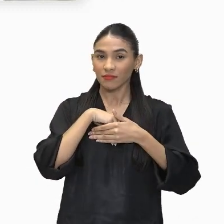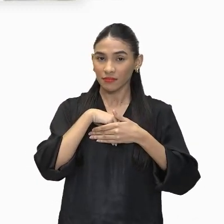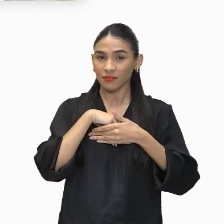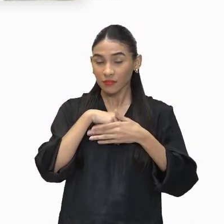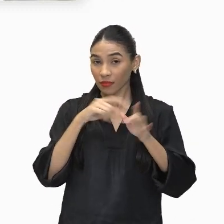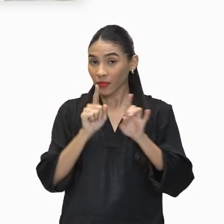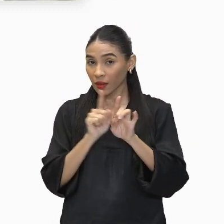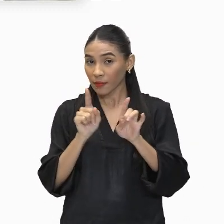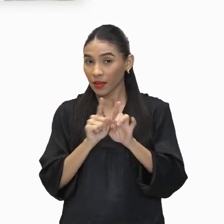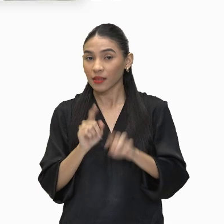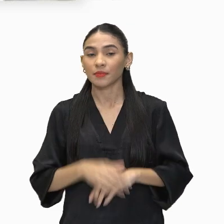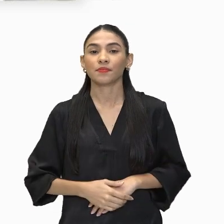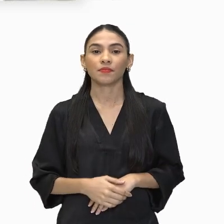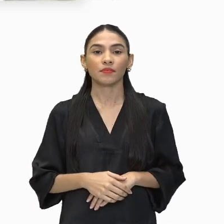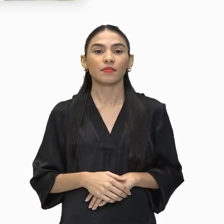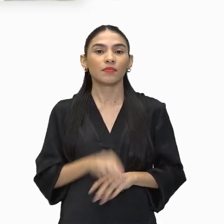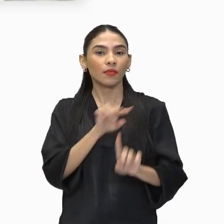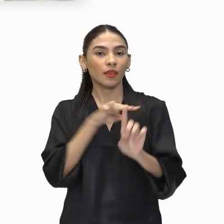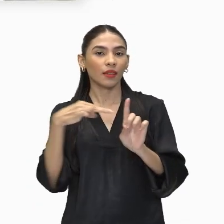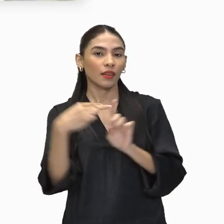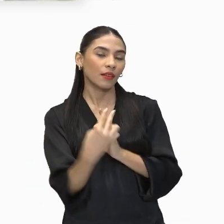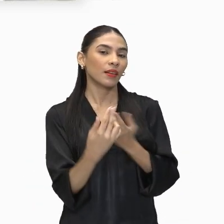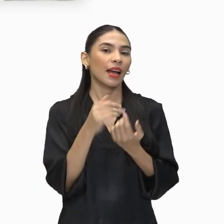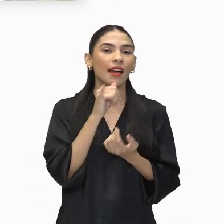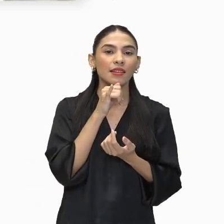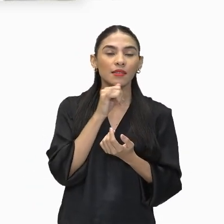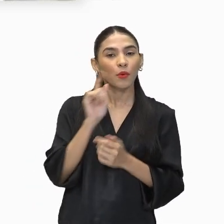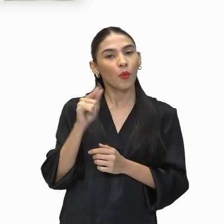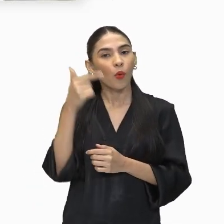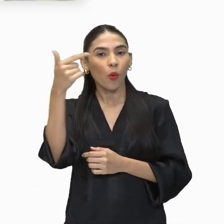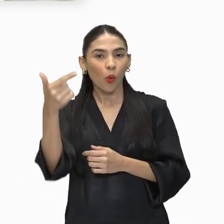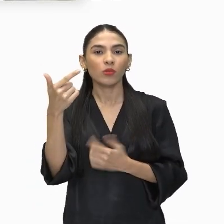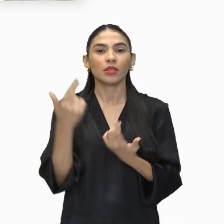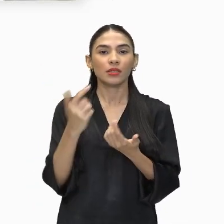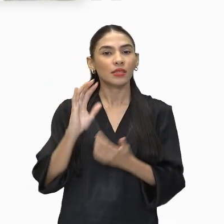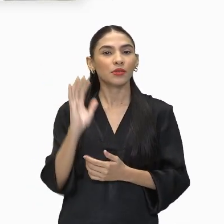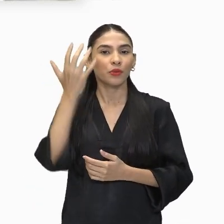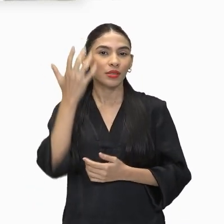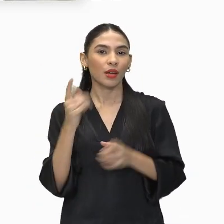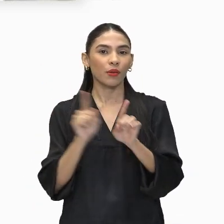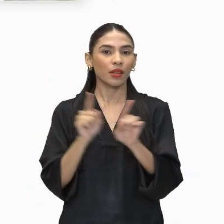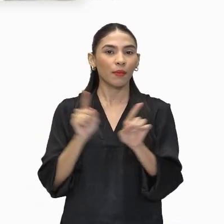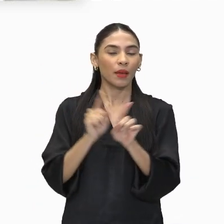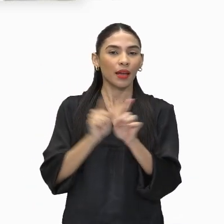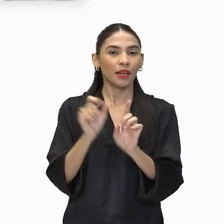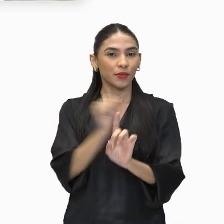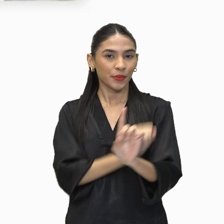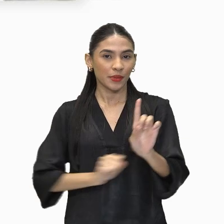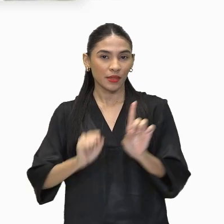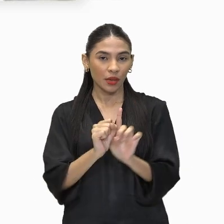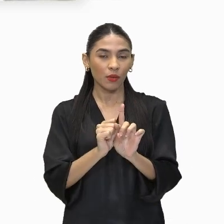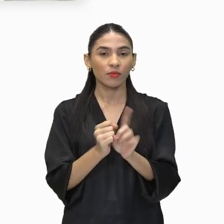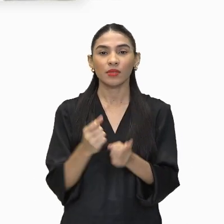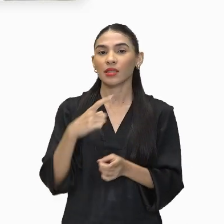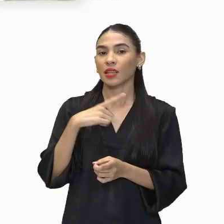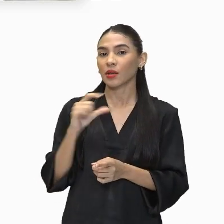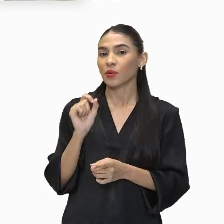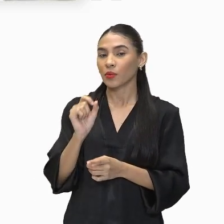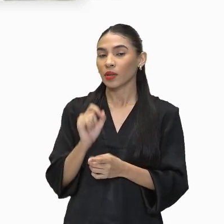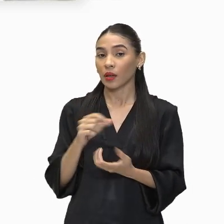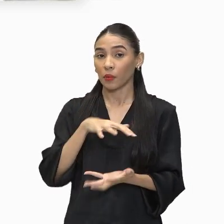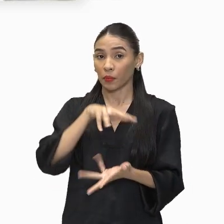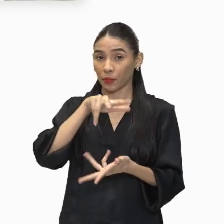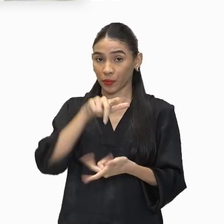e também olhando em determinados momentos e em outras situações para as questões sociais que envolvem o